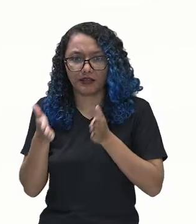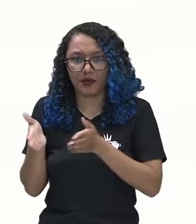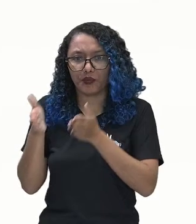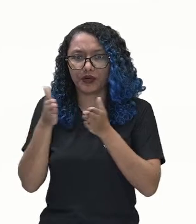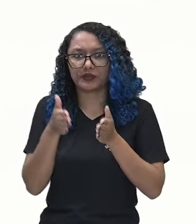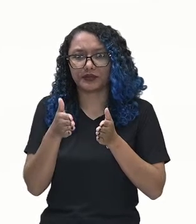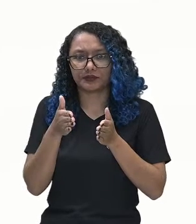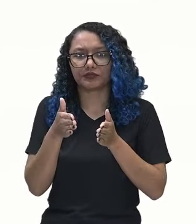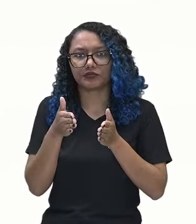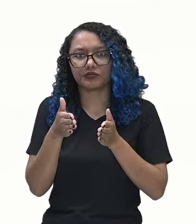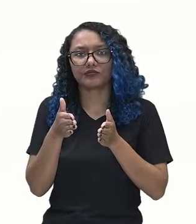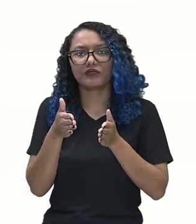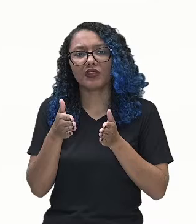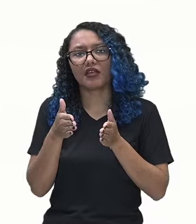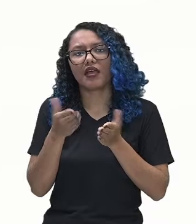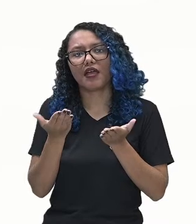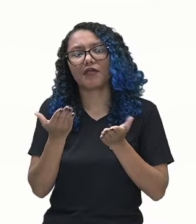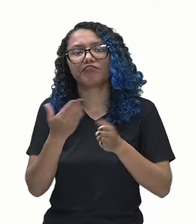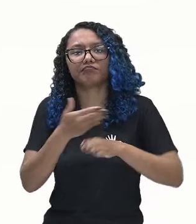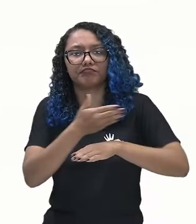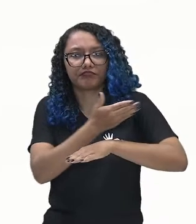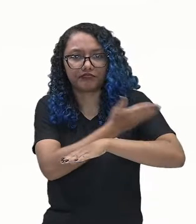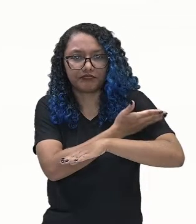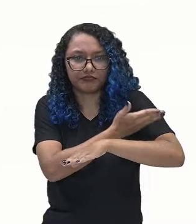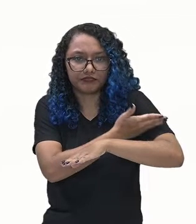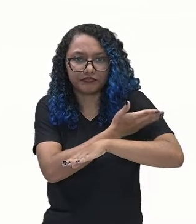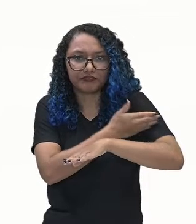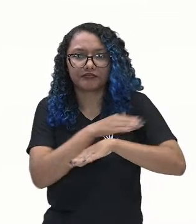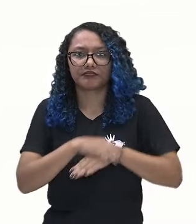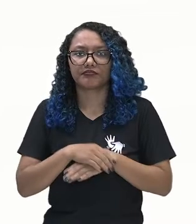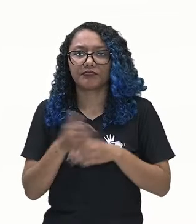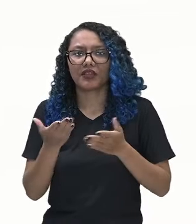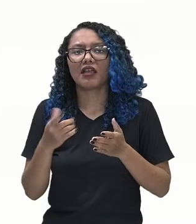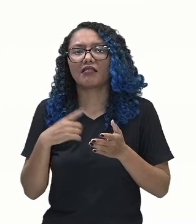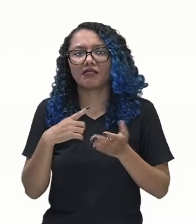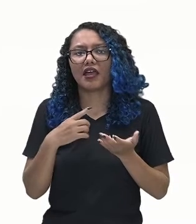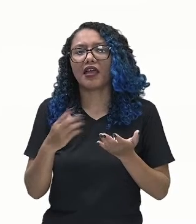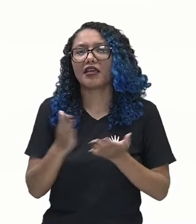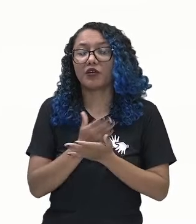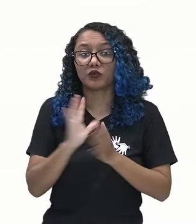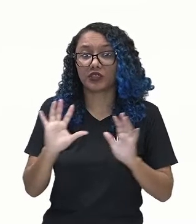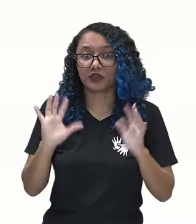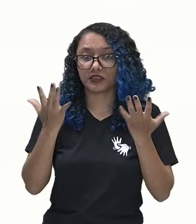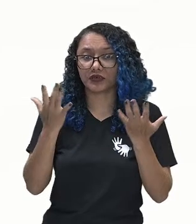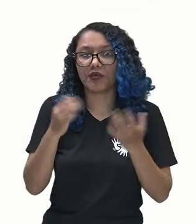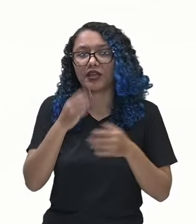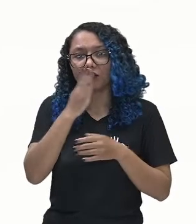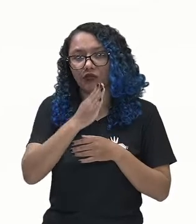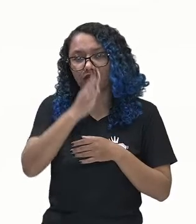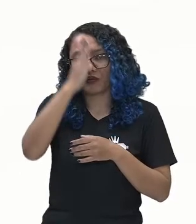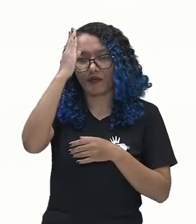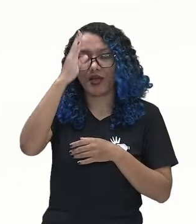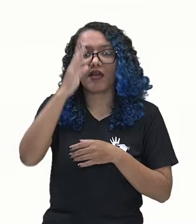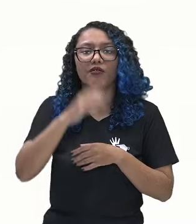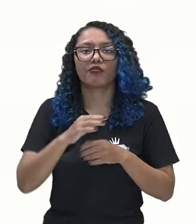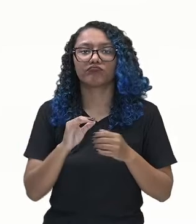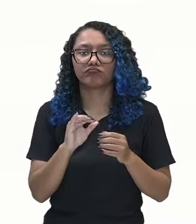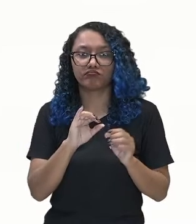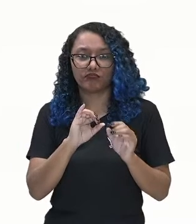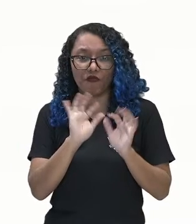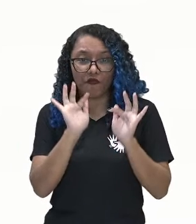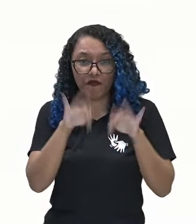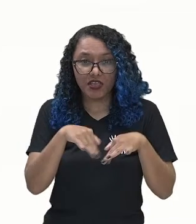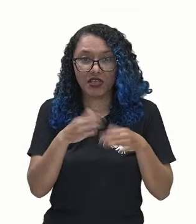alguns marcos na história, como a queda do Império Romano do Ocidente. Em 1453, a tomada